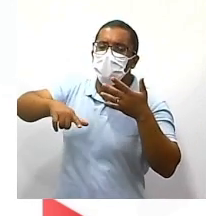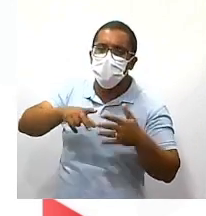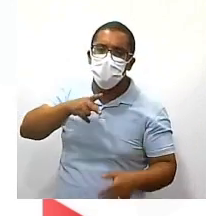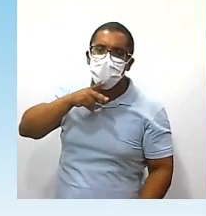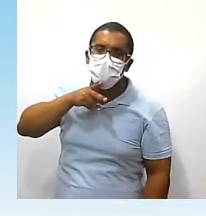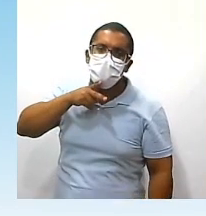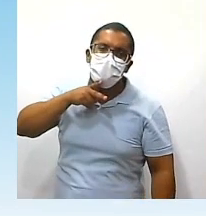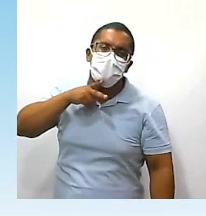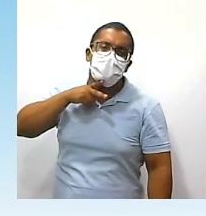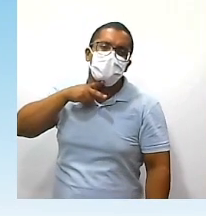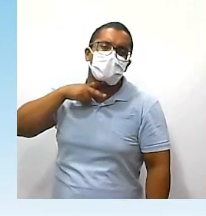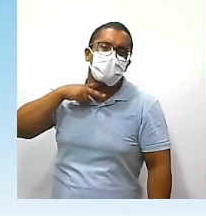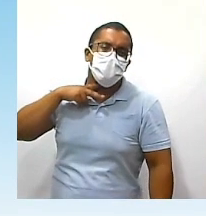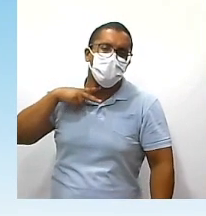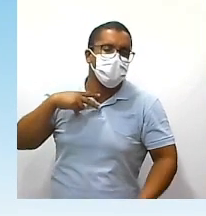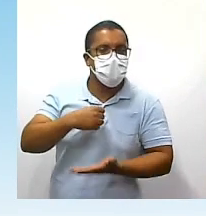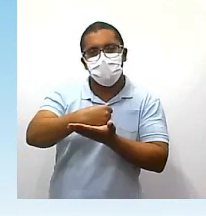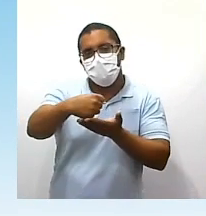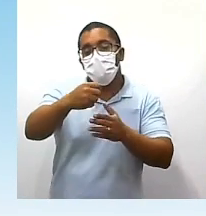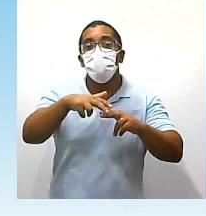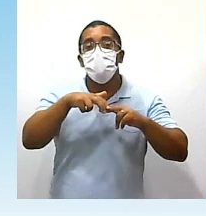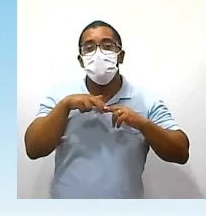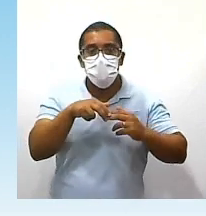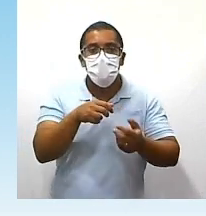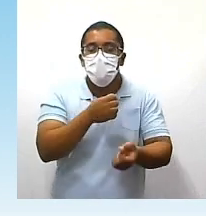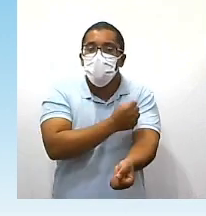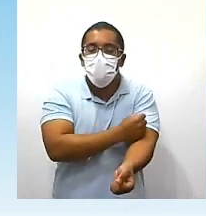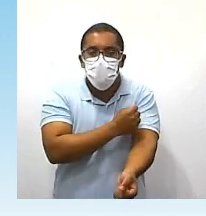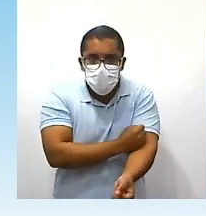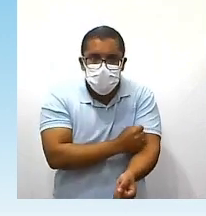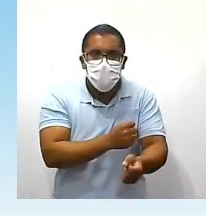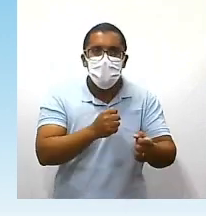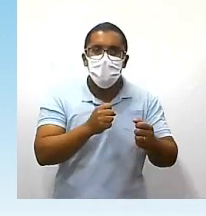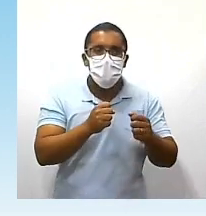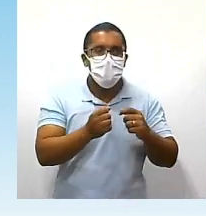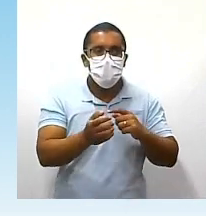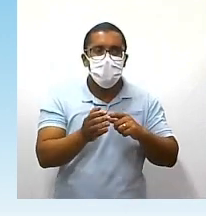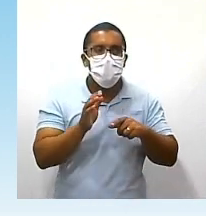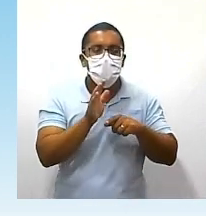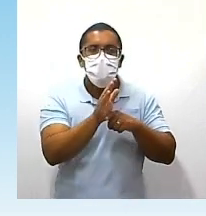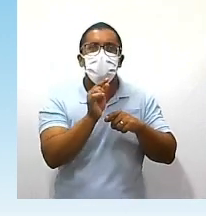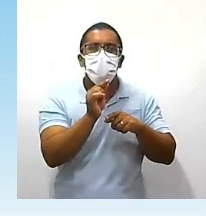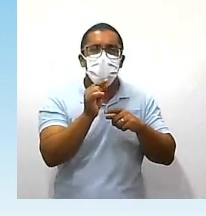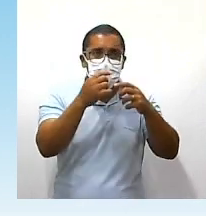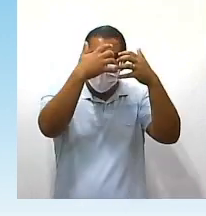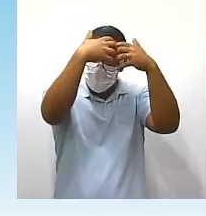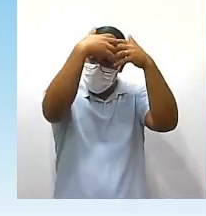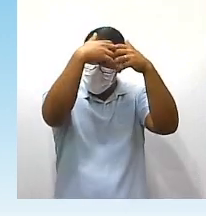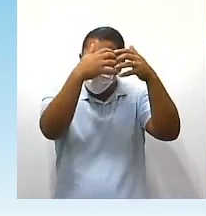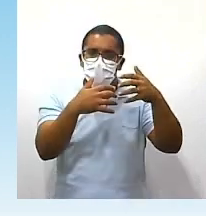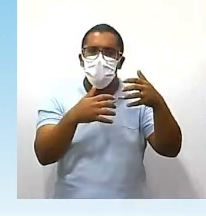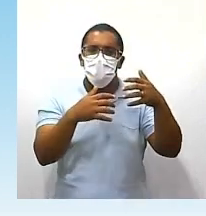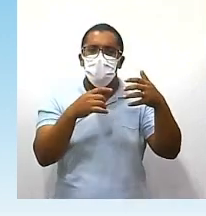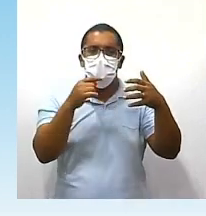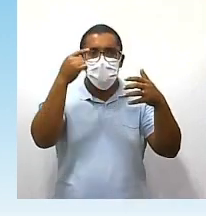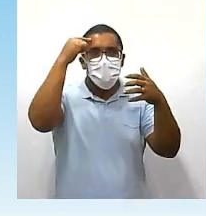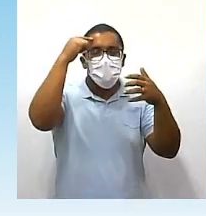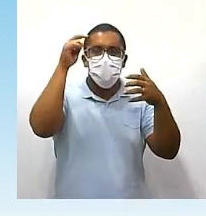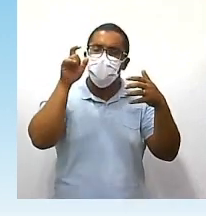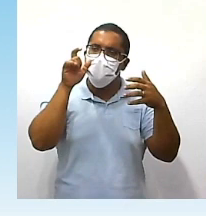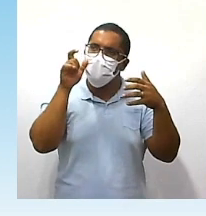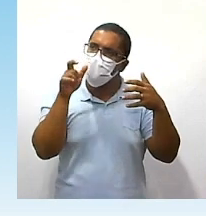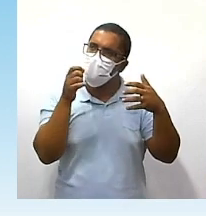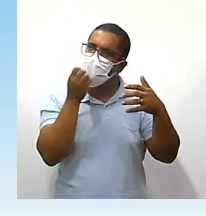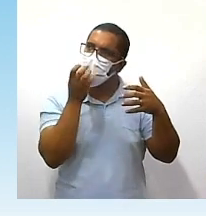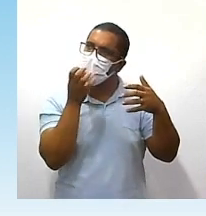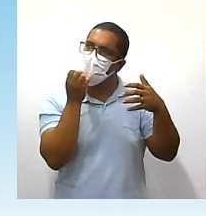ela acontece porque as drogas acionam um sistema de recompensa do cérebro, que vai passar a se